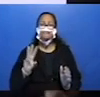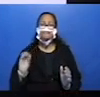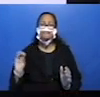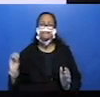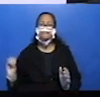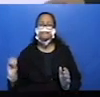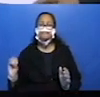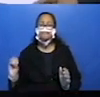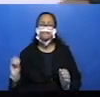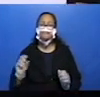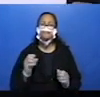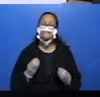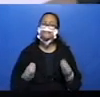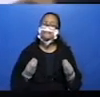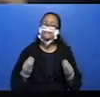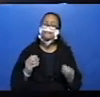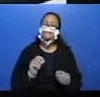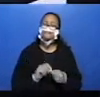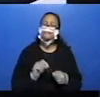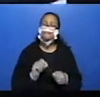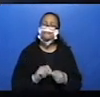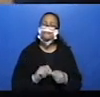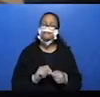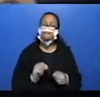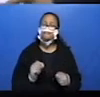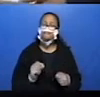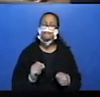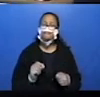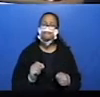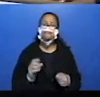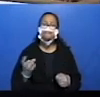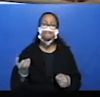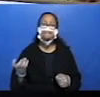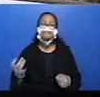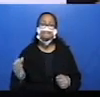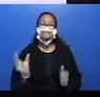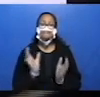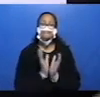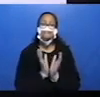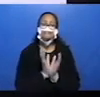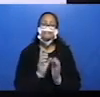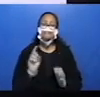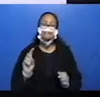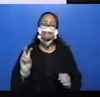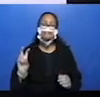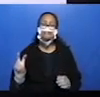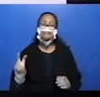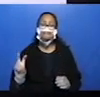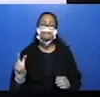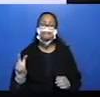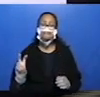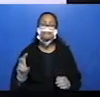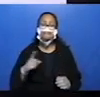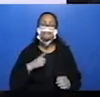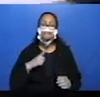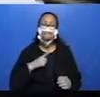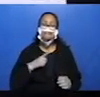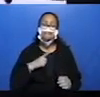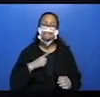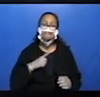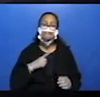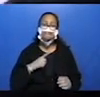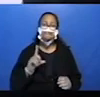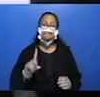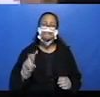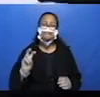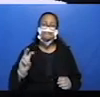professora? Vamos pensar aqui, ó. Quantos grupos de 15 cabem em 1.500? Eu tenho